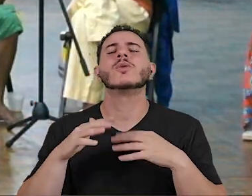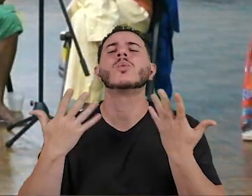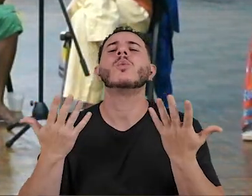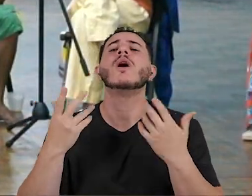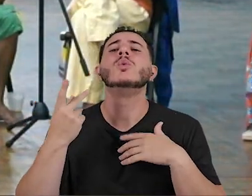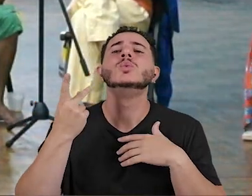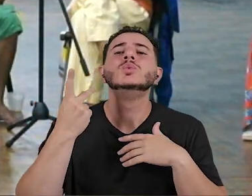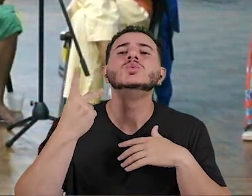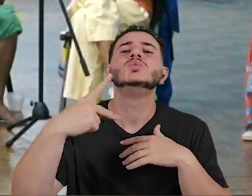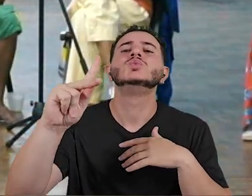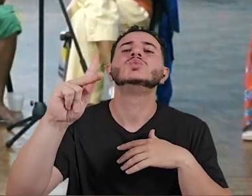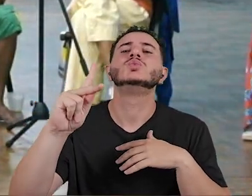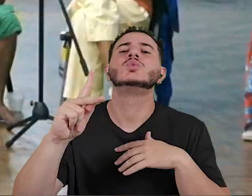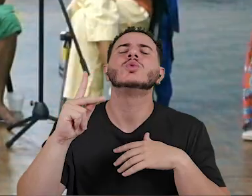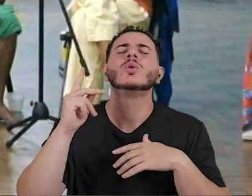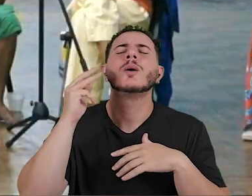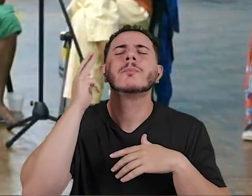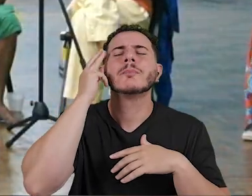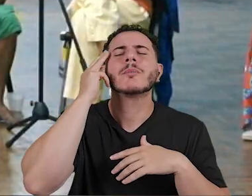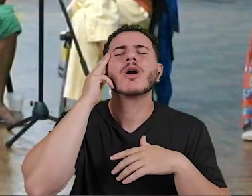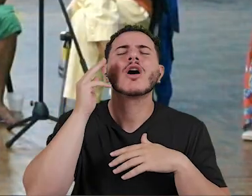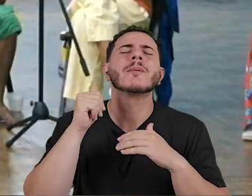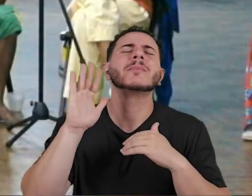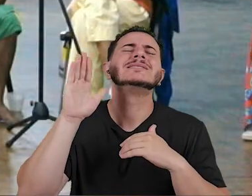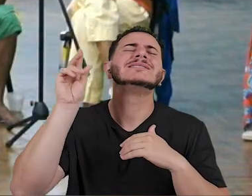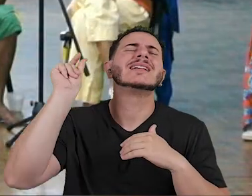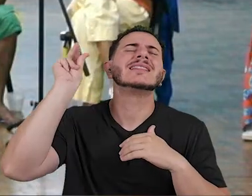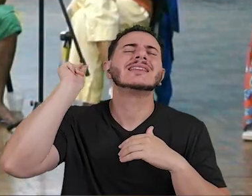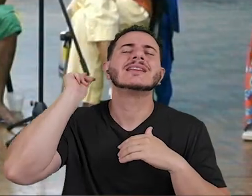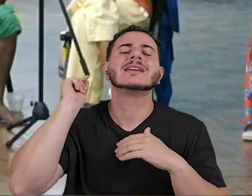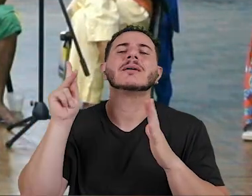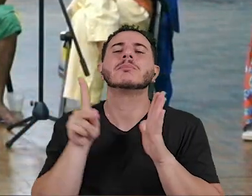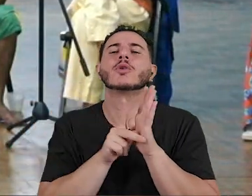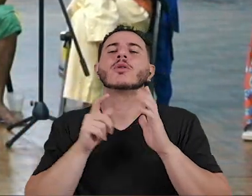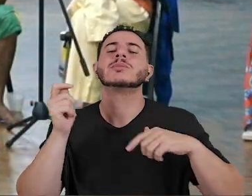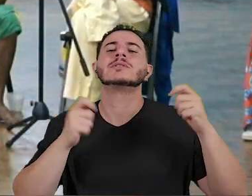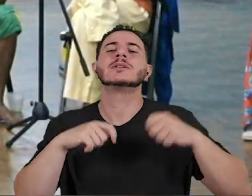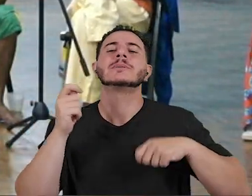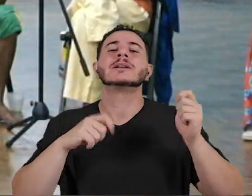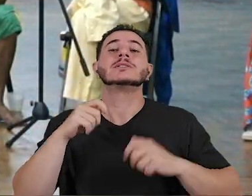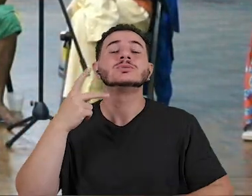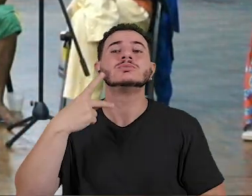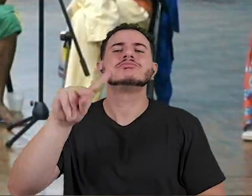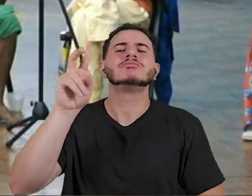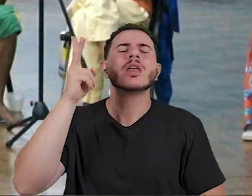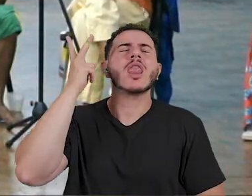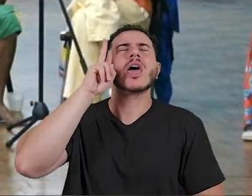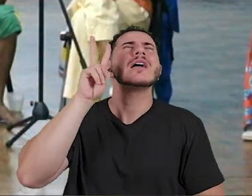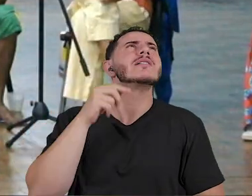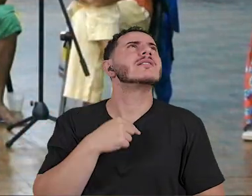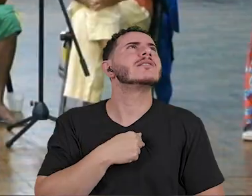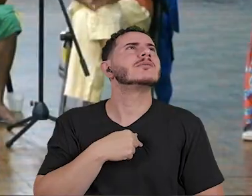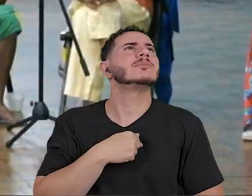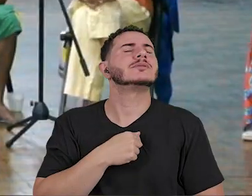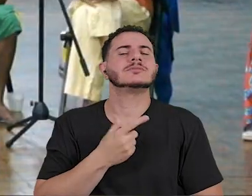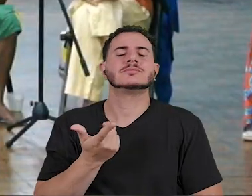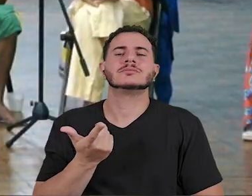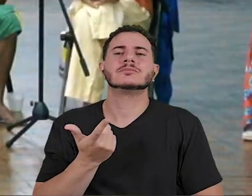maracatu? A sua, que você lembra assim, mesmo que você não estivesse dentro, a tua mais antiga.